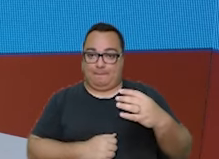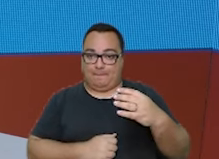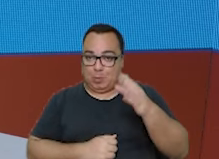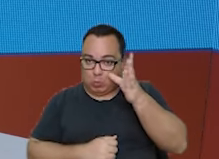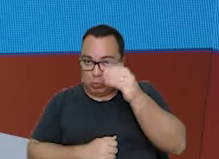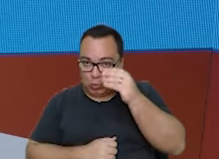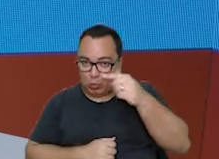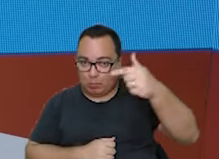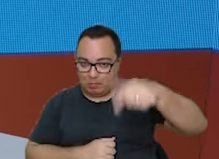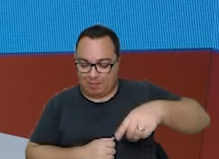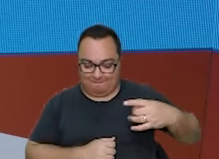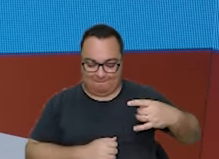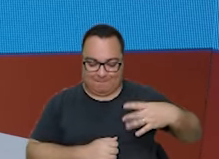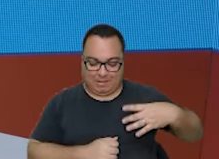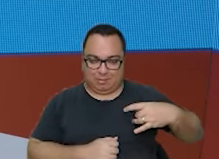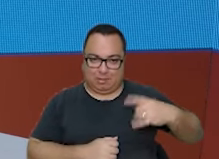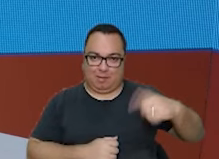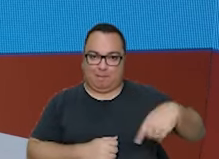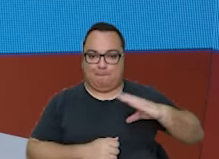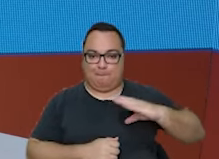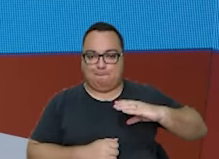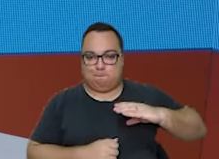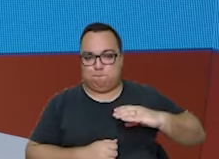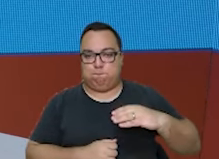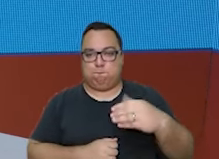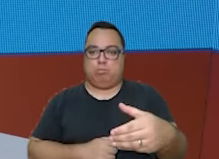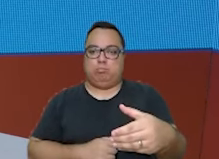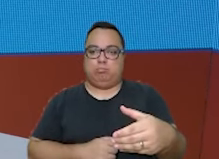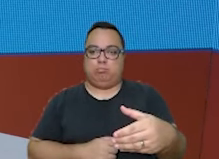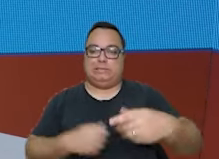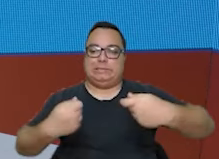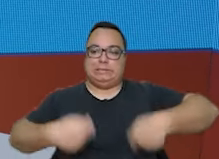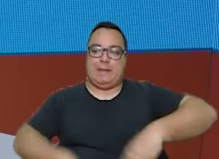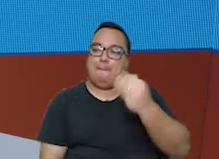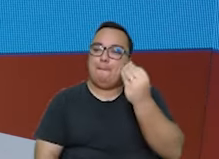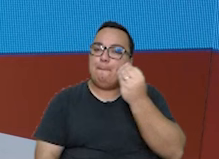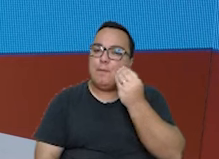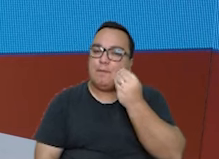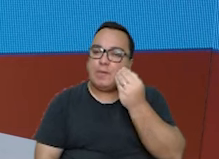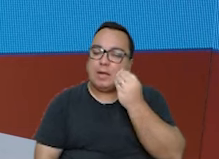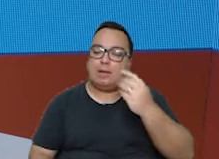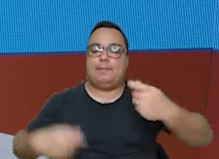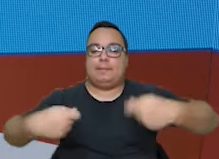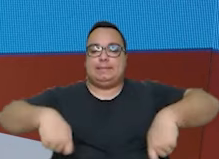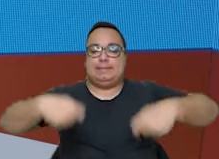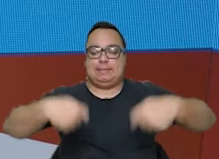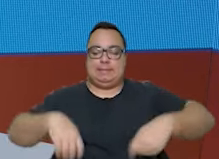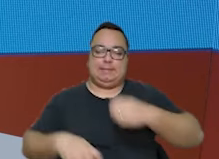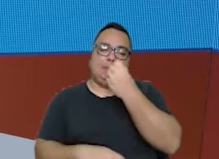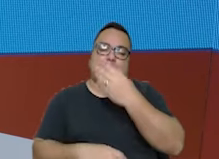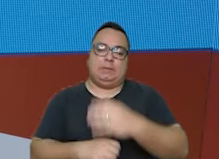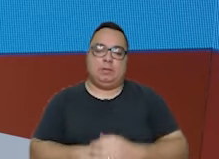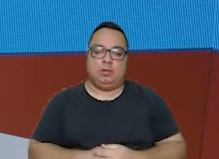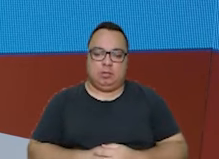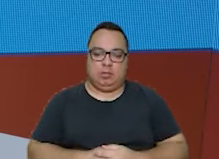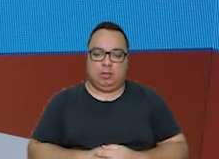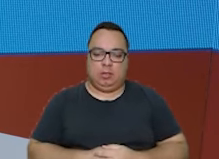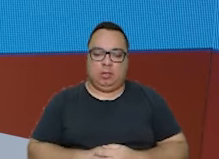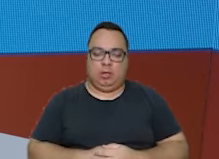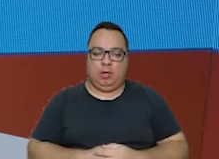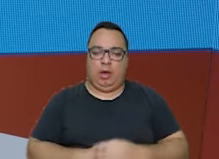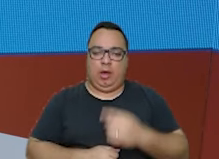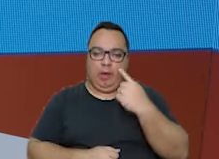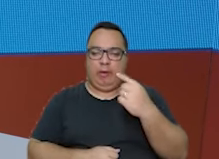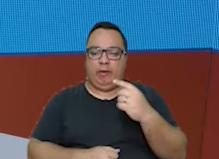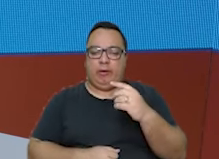é mais isso além de ser curioso é não ter medo de experimentar né acho que é um ponto né assim